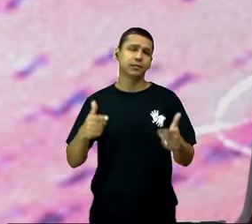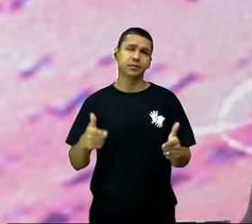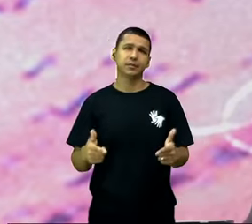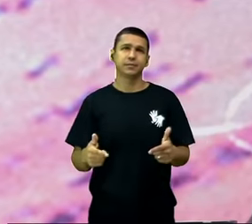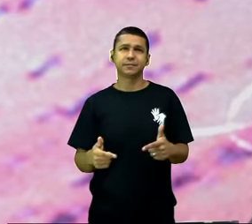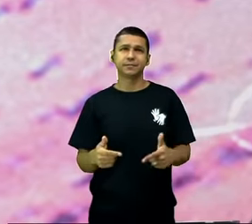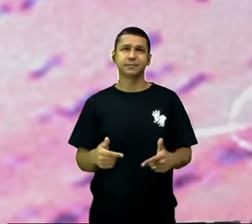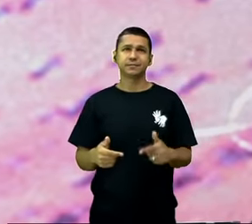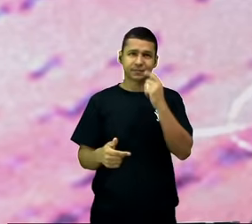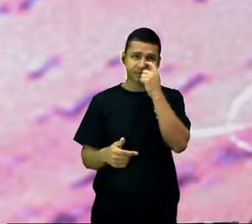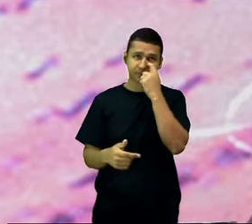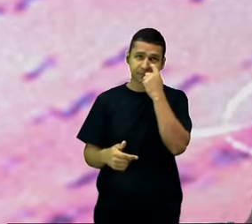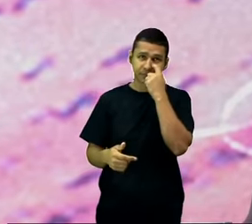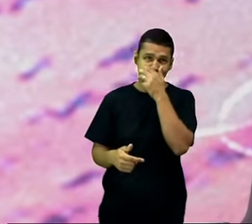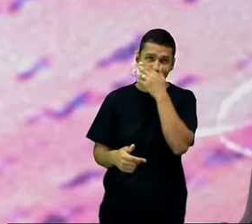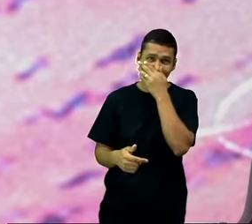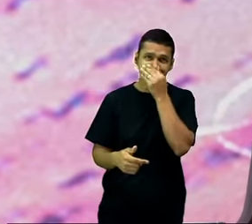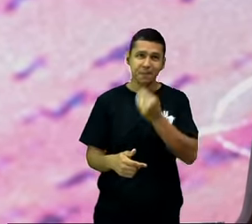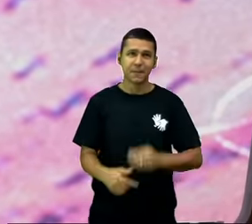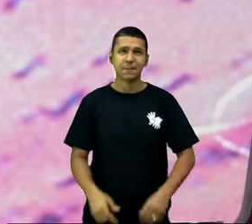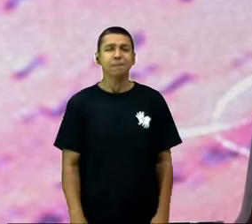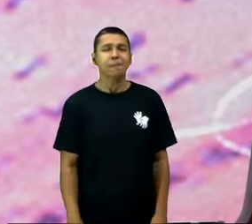Eu vou começar a falar nome.